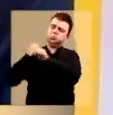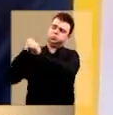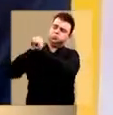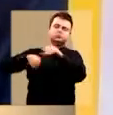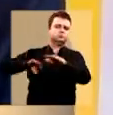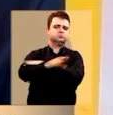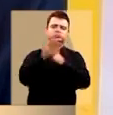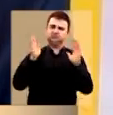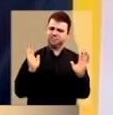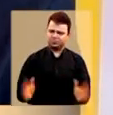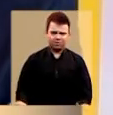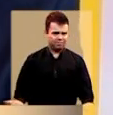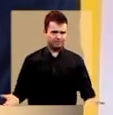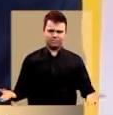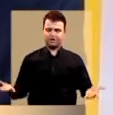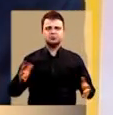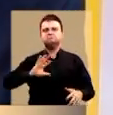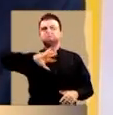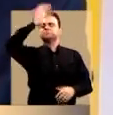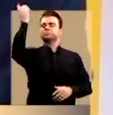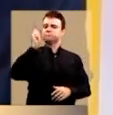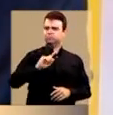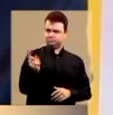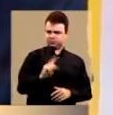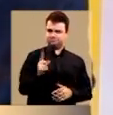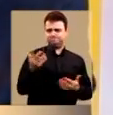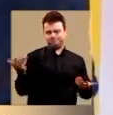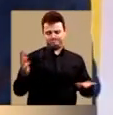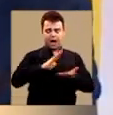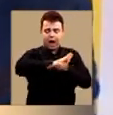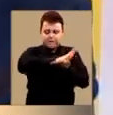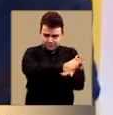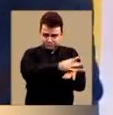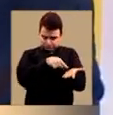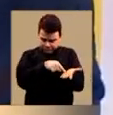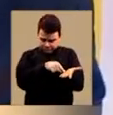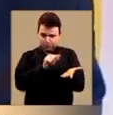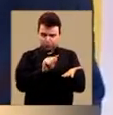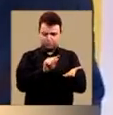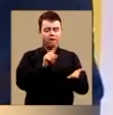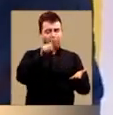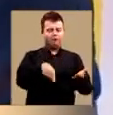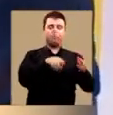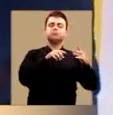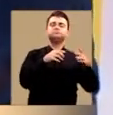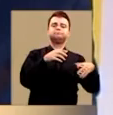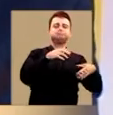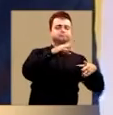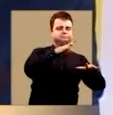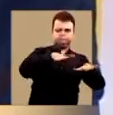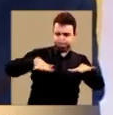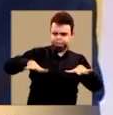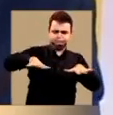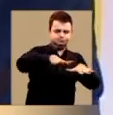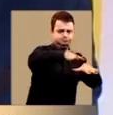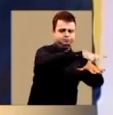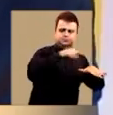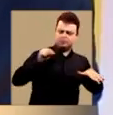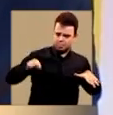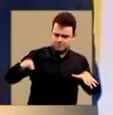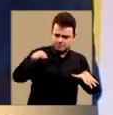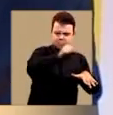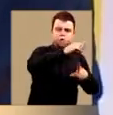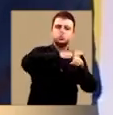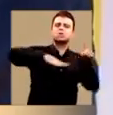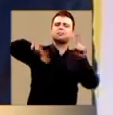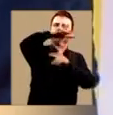Ele é a regra. Ele não é excepcional, ele não faz parte de uma anomalia. Portanto, quando a gente fala sobre racismo estrutural, é a ideologia do racismo